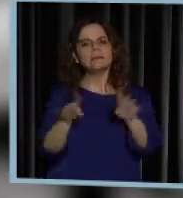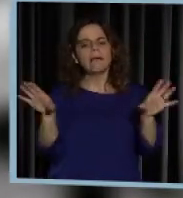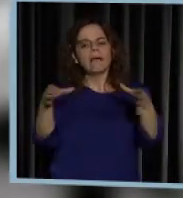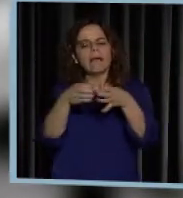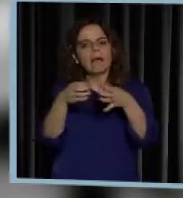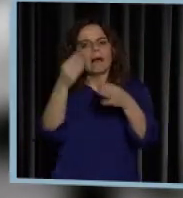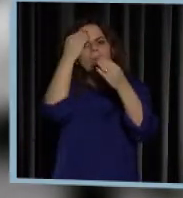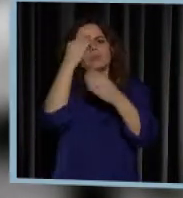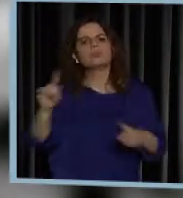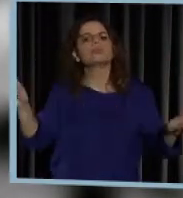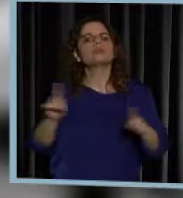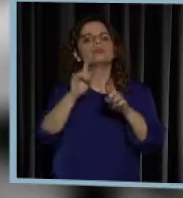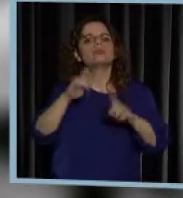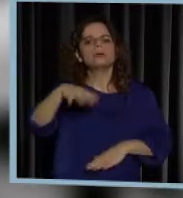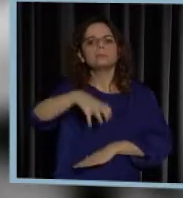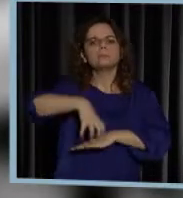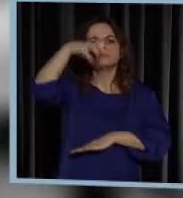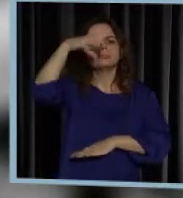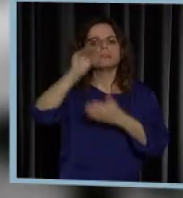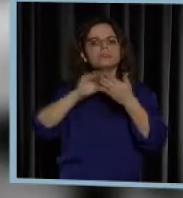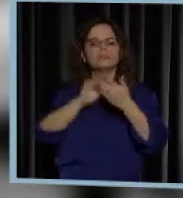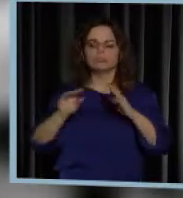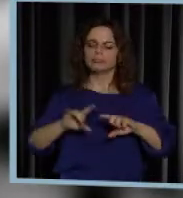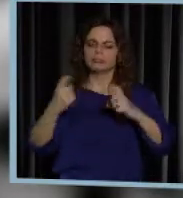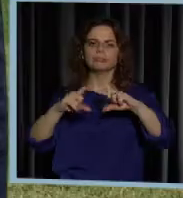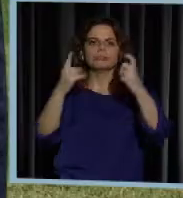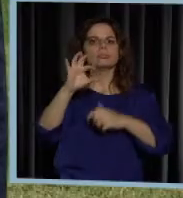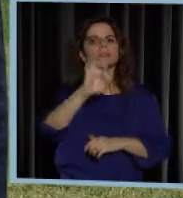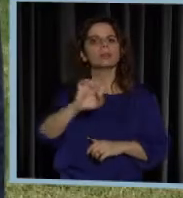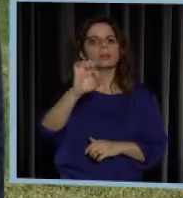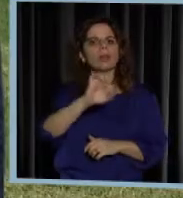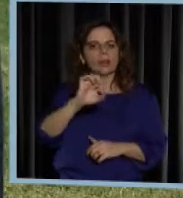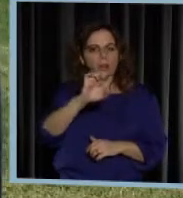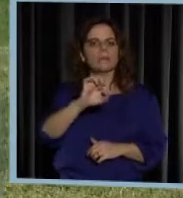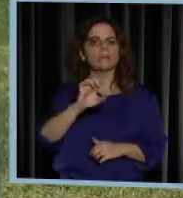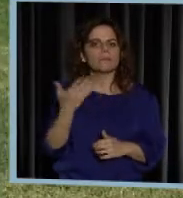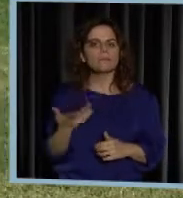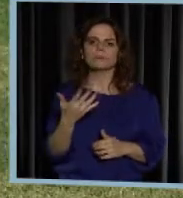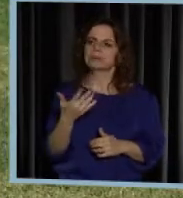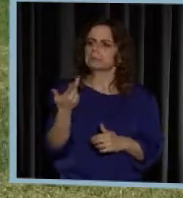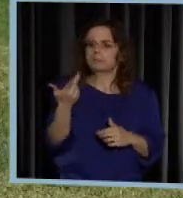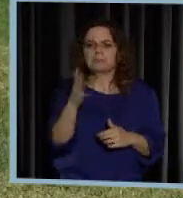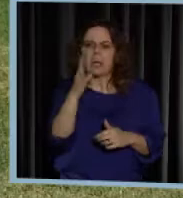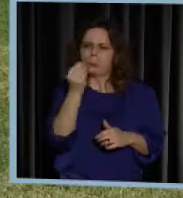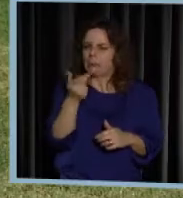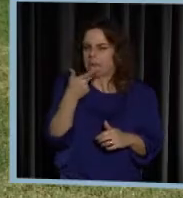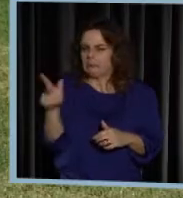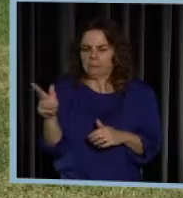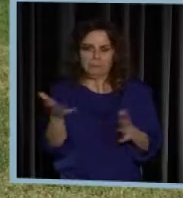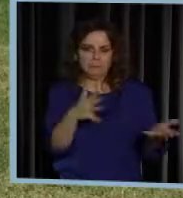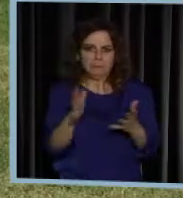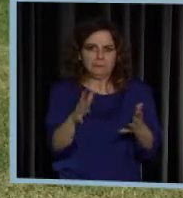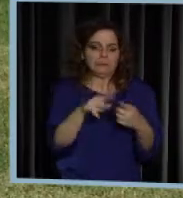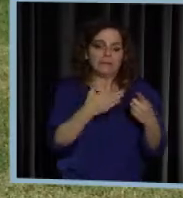Professores, na Torre Administrativa, no 8º andar, e uma centena de estudantes, entre